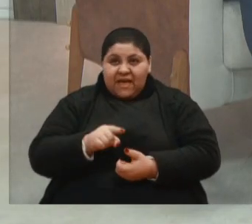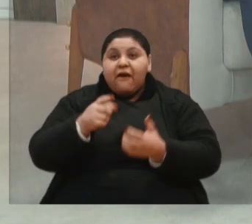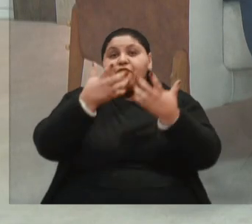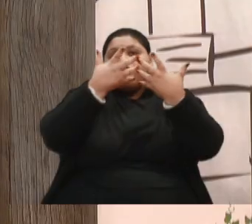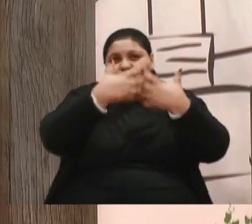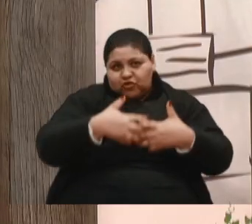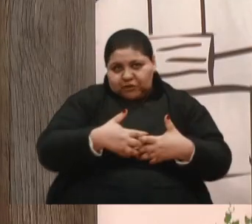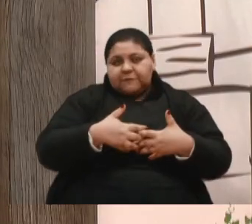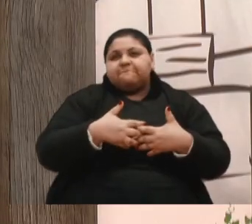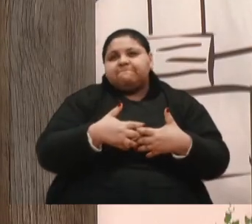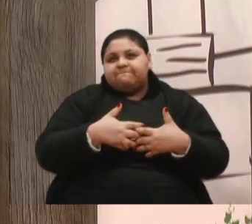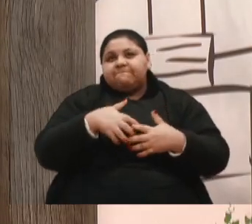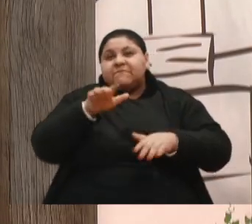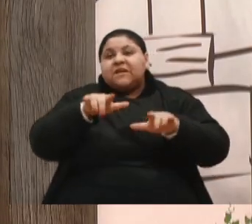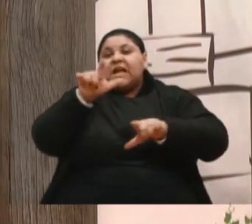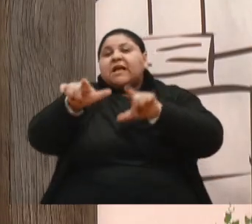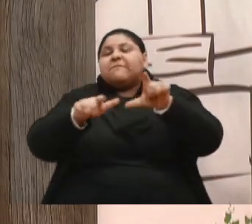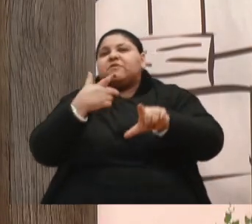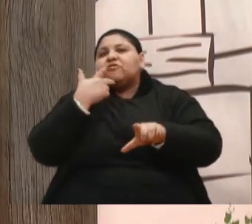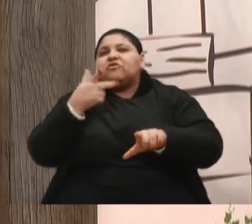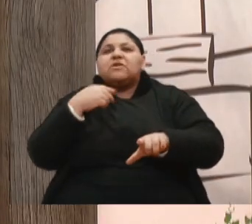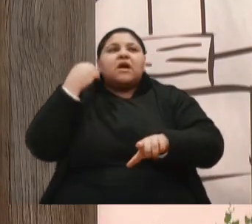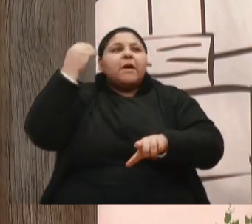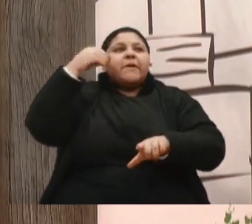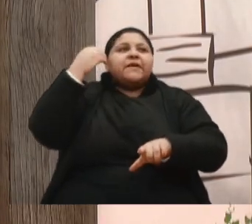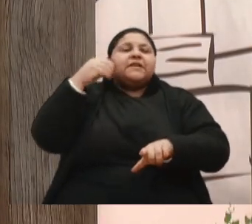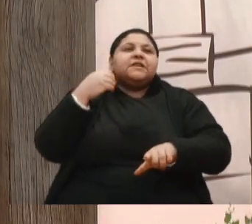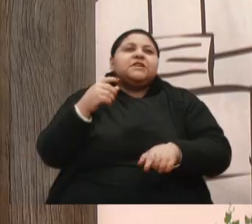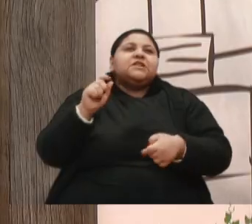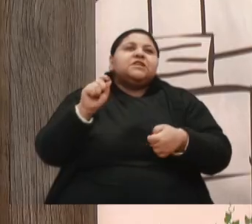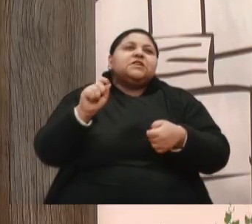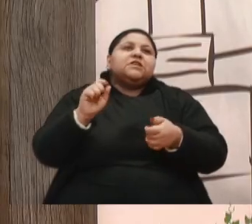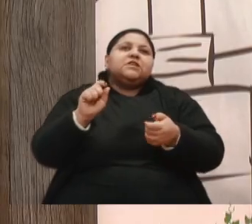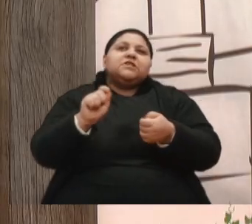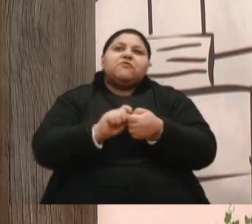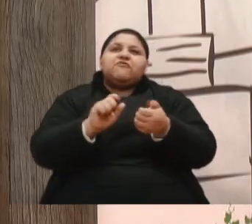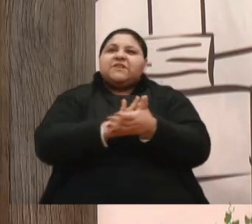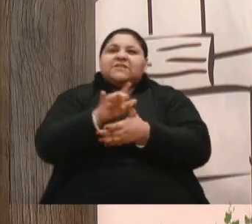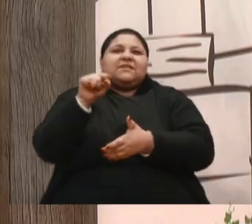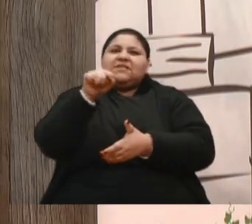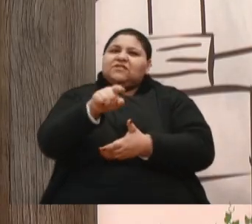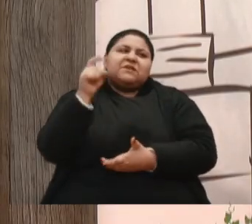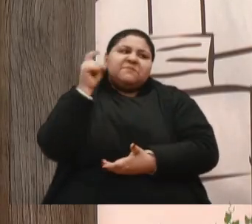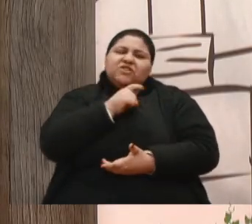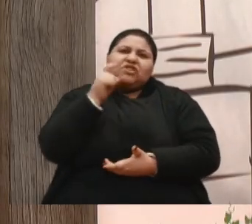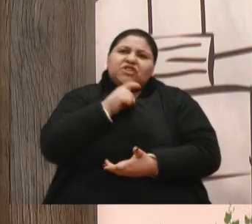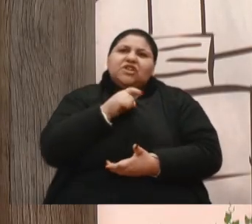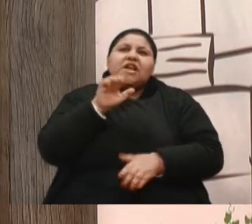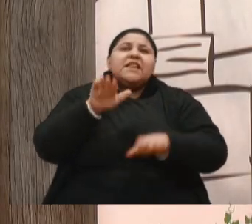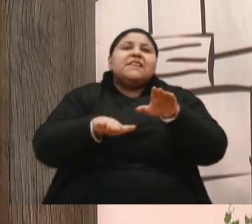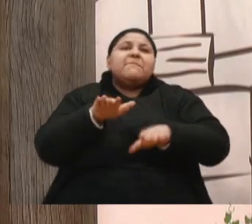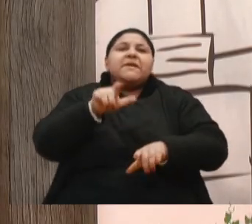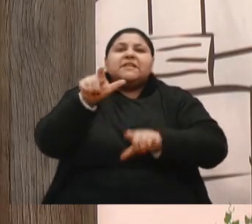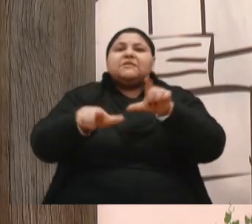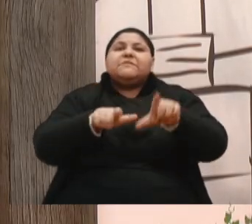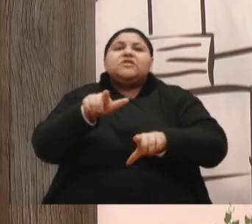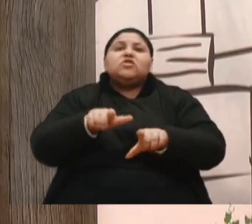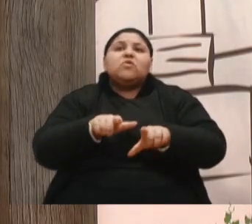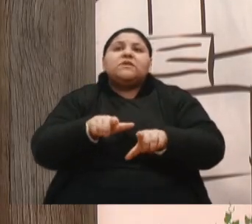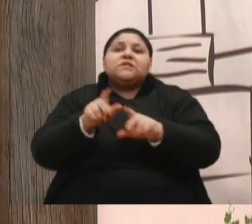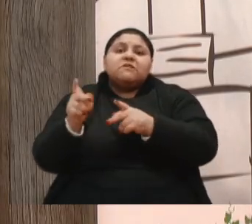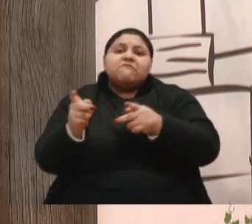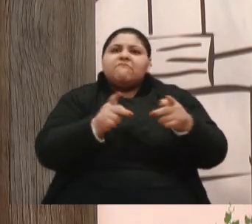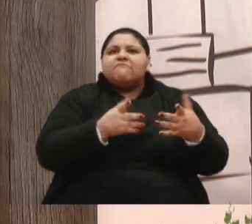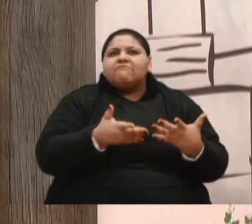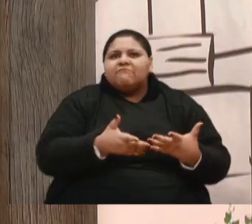psicologia, ela é funcional, né? As pessoas costumam dizer, psicólogo não serve para nada. Isso não é uma verdade. Depende de onde as